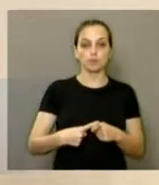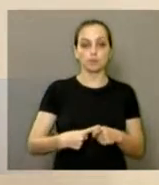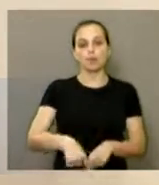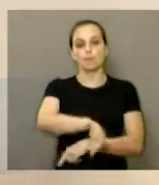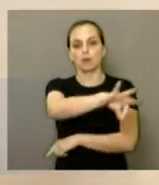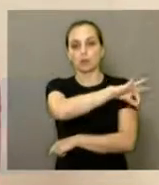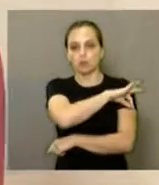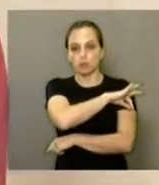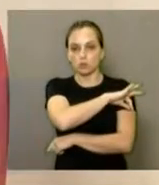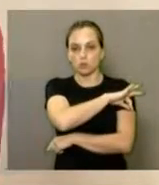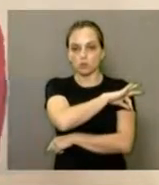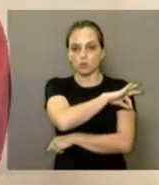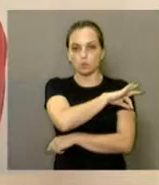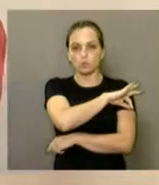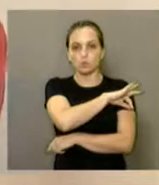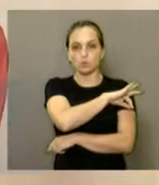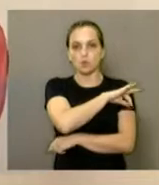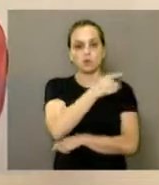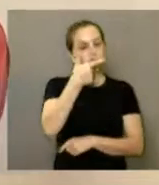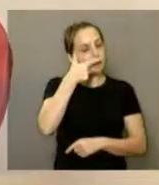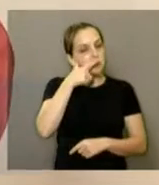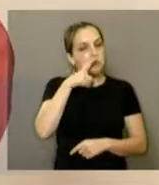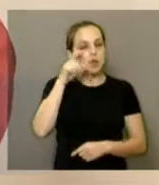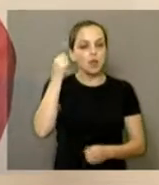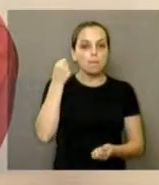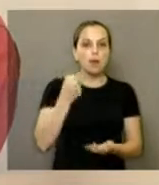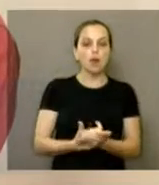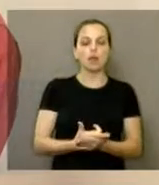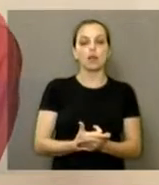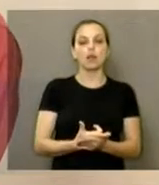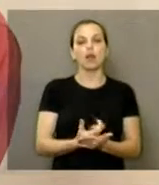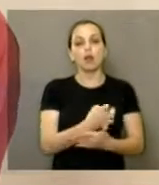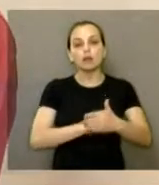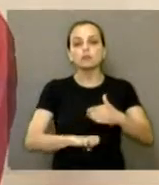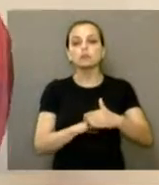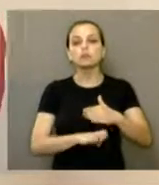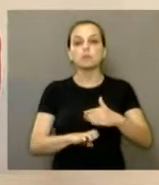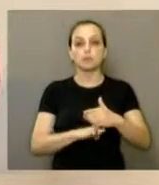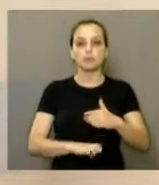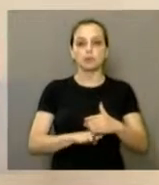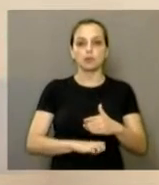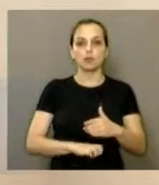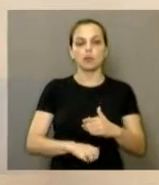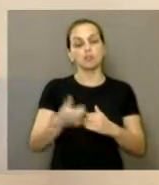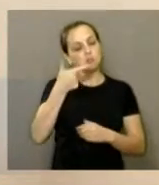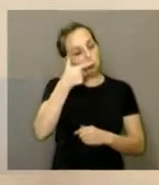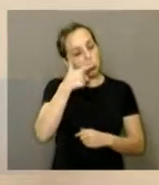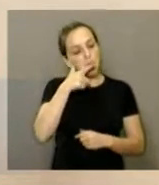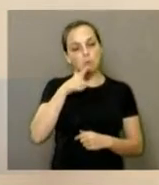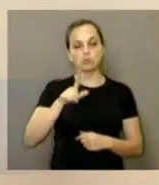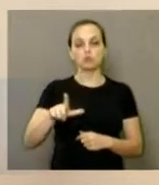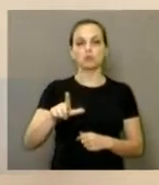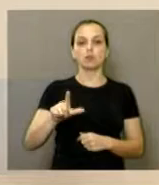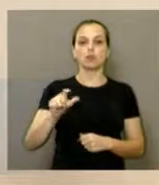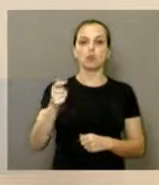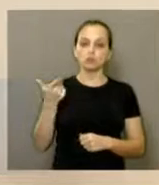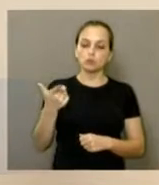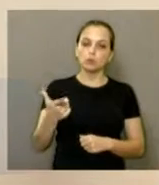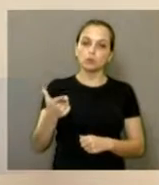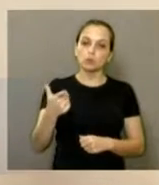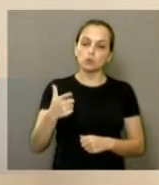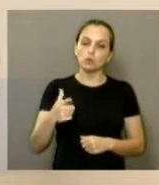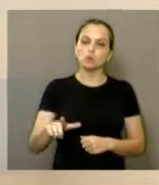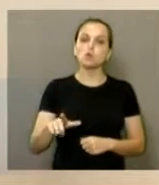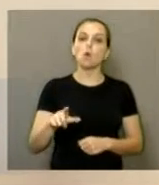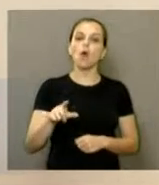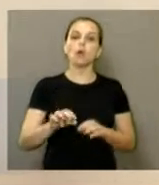Que a prefeitura não deu conta de pagar os seus fornecedores, não deu conta de continuar